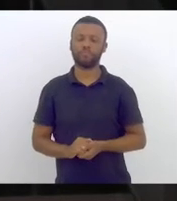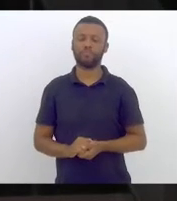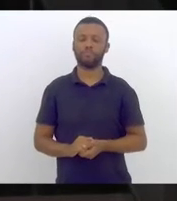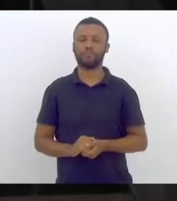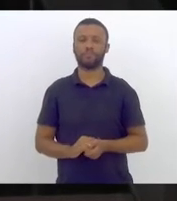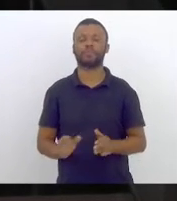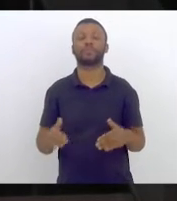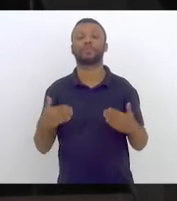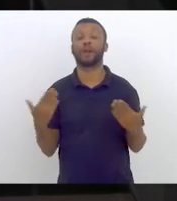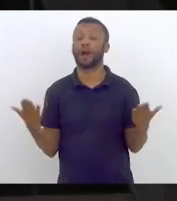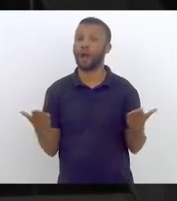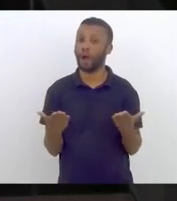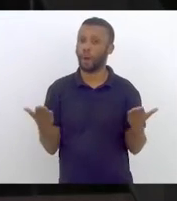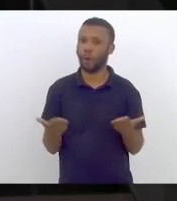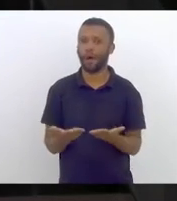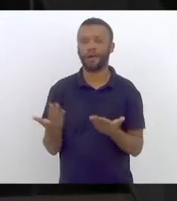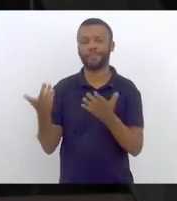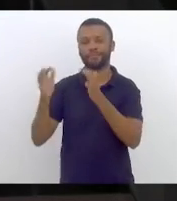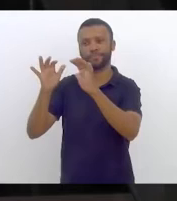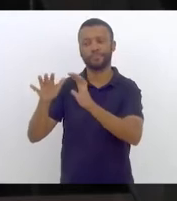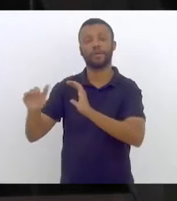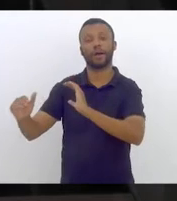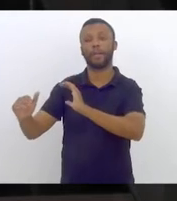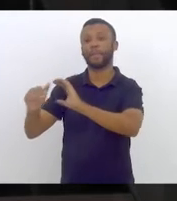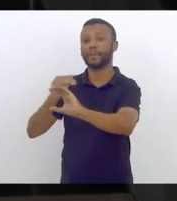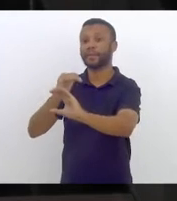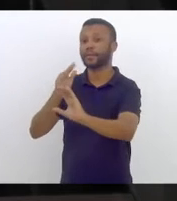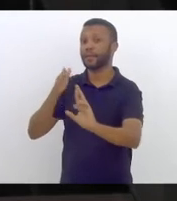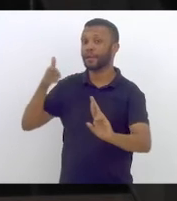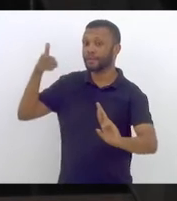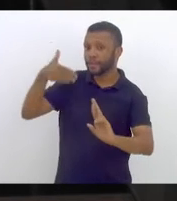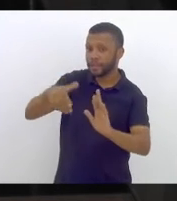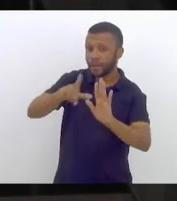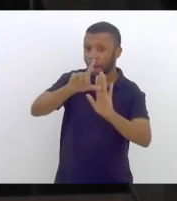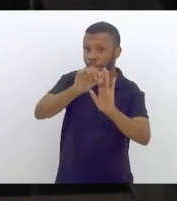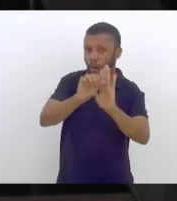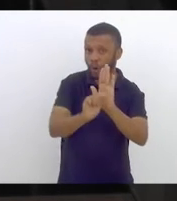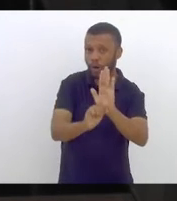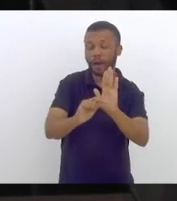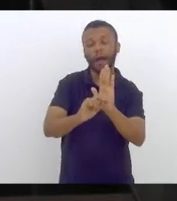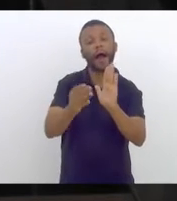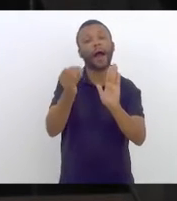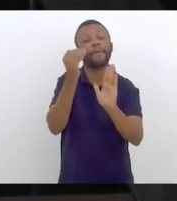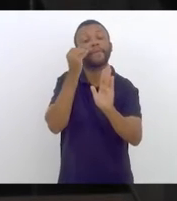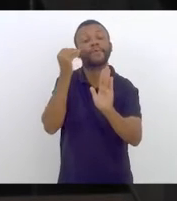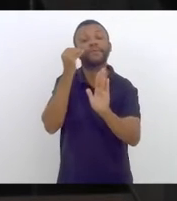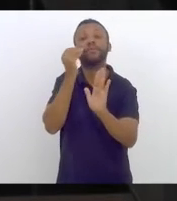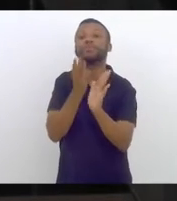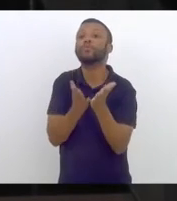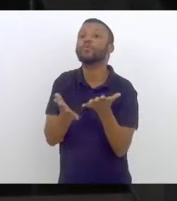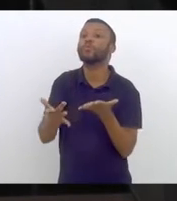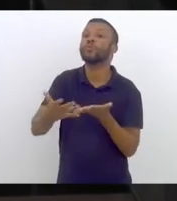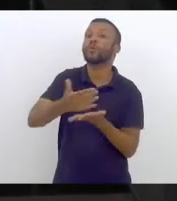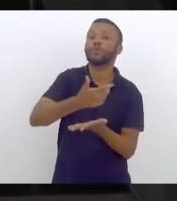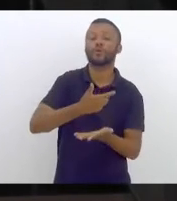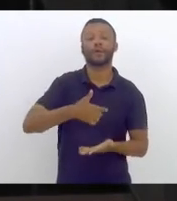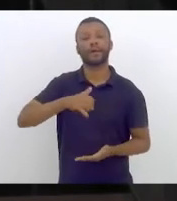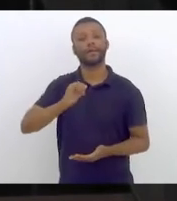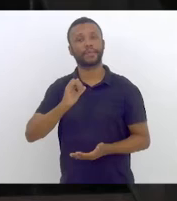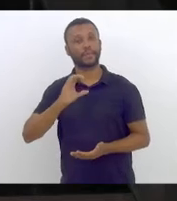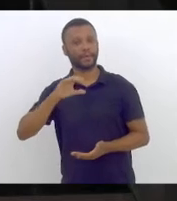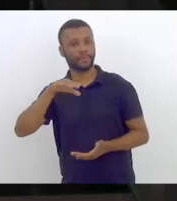Agora, a mensagem que vem para a LOA, a previsão de arrecadação do ICMS é